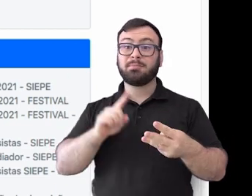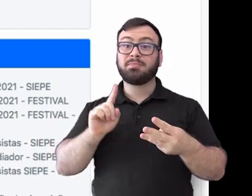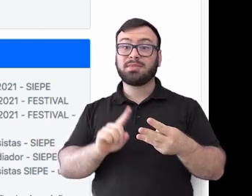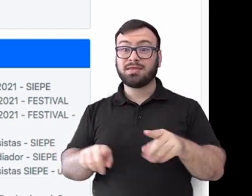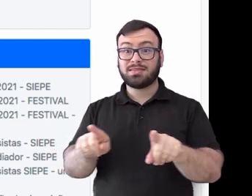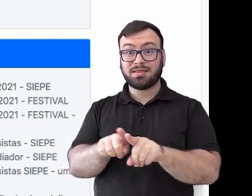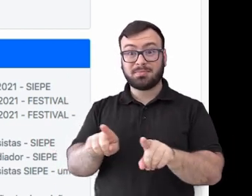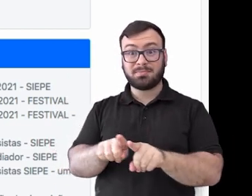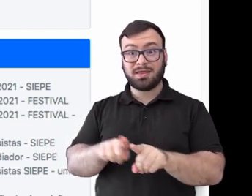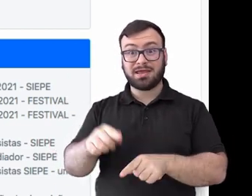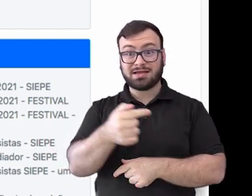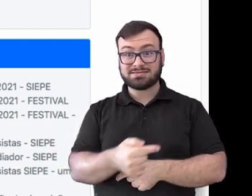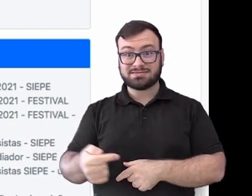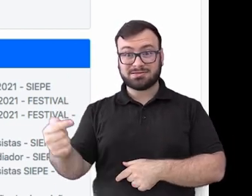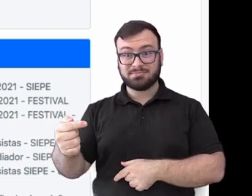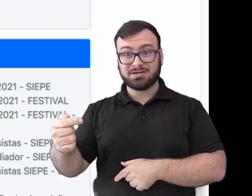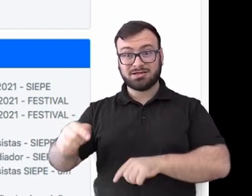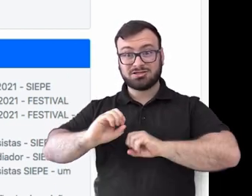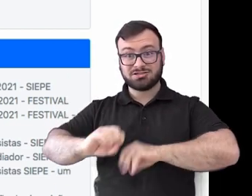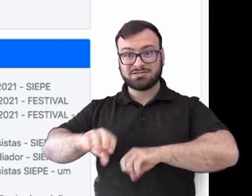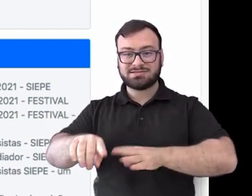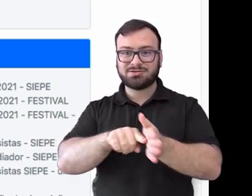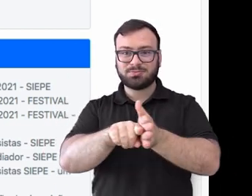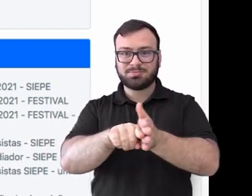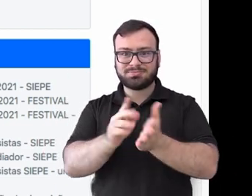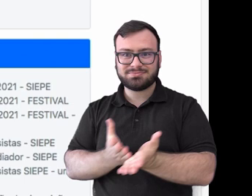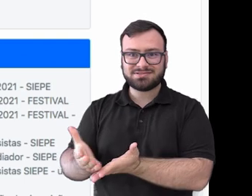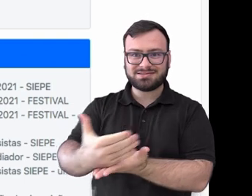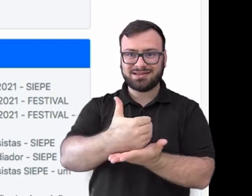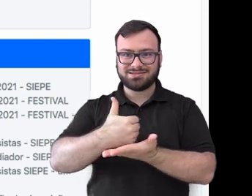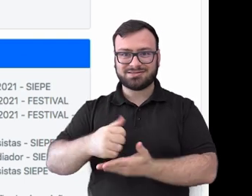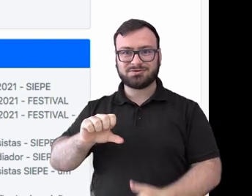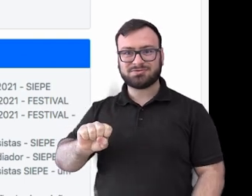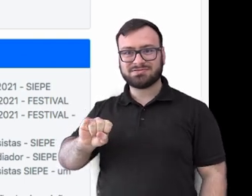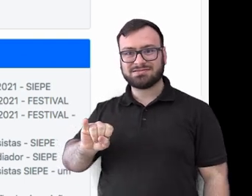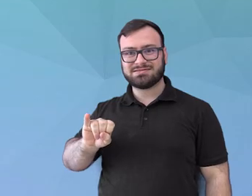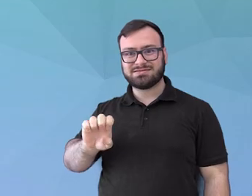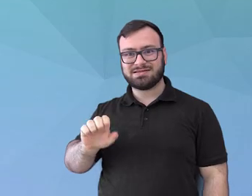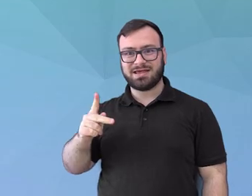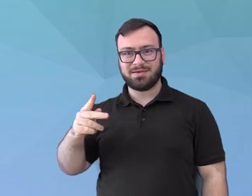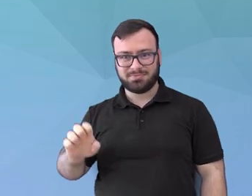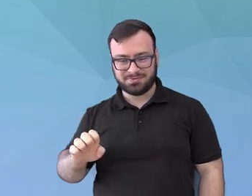da 12ª CIEP a semana integrada de ensino pesquisa e extensão